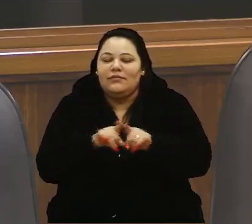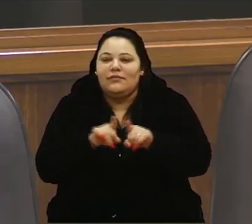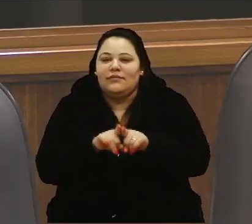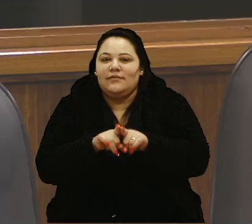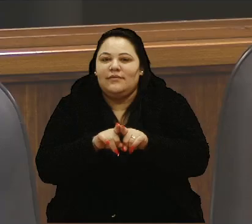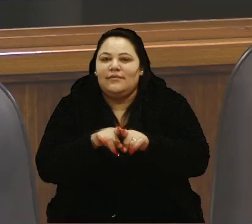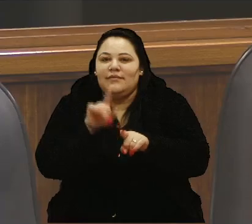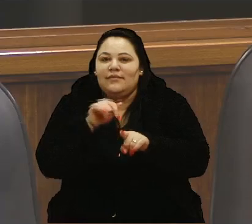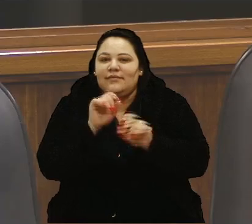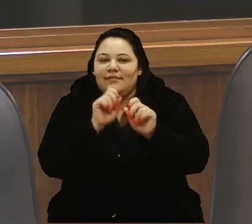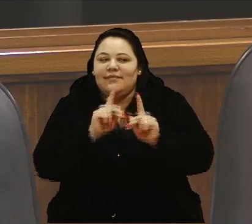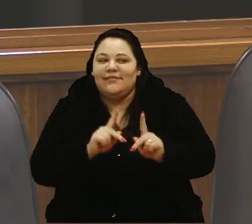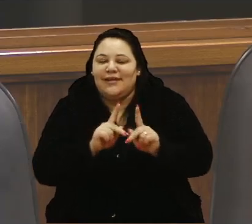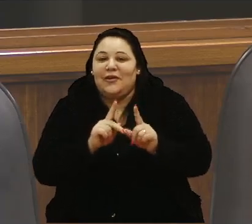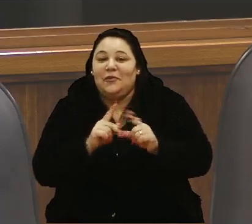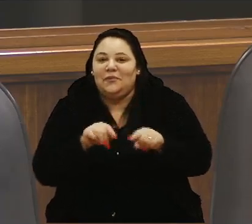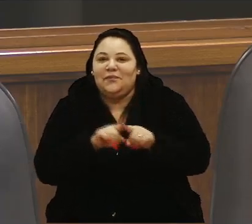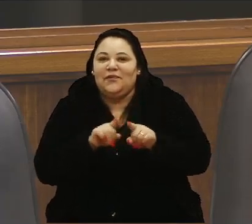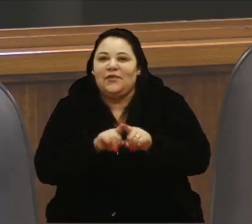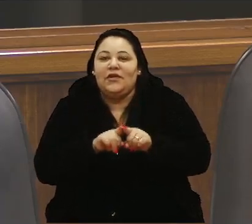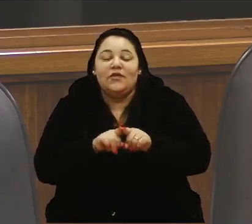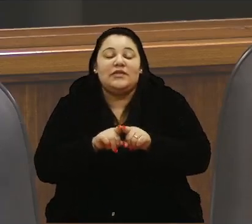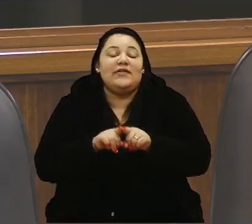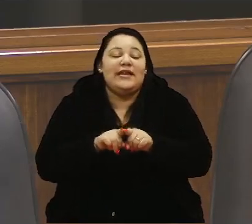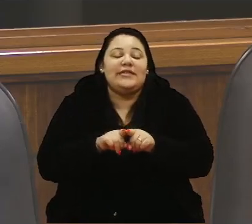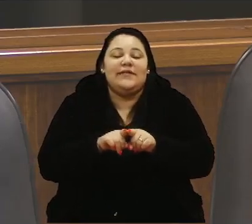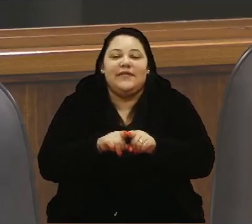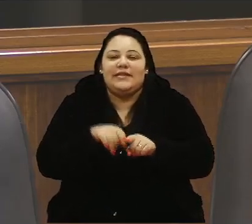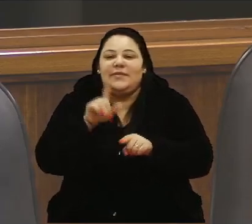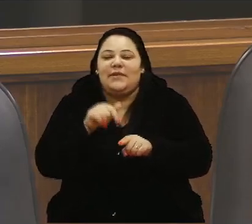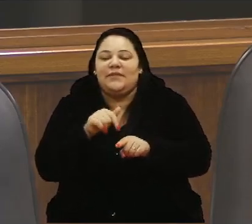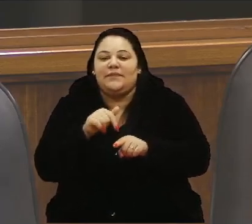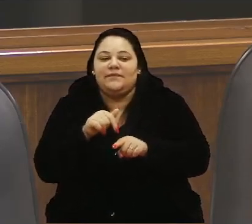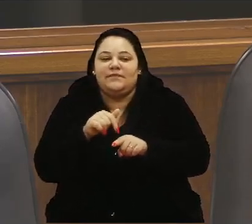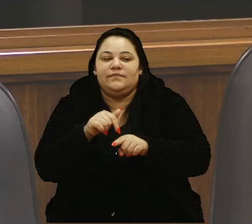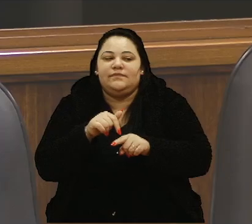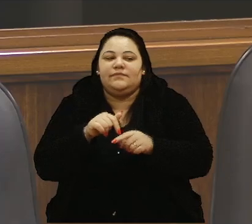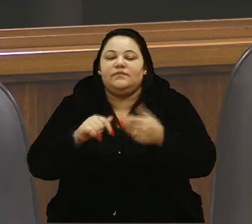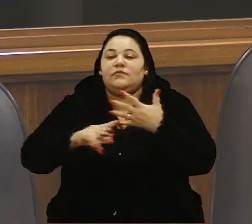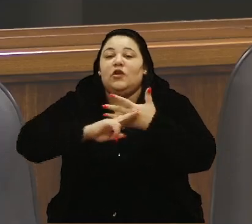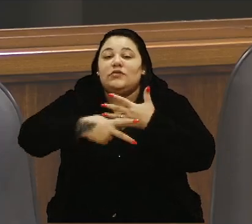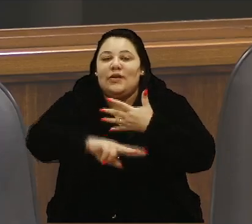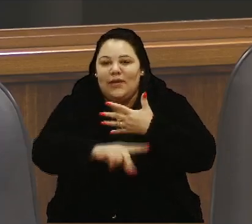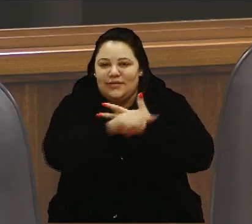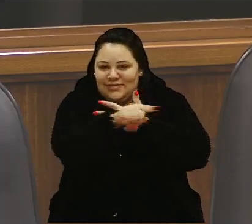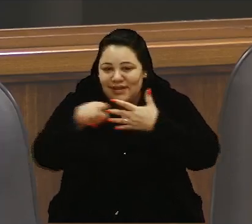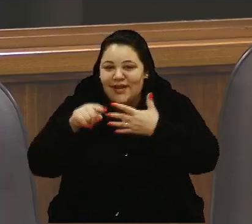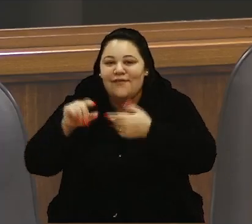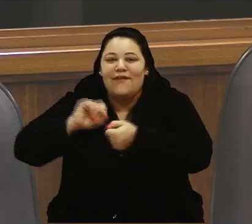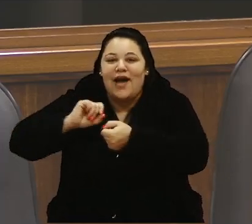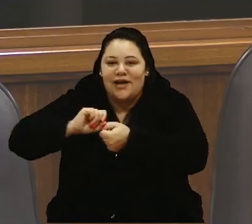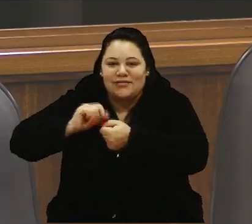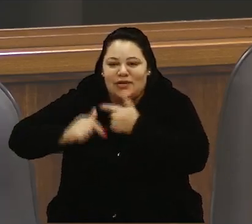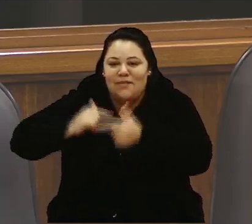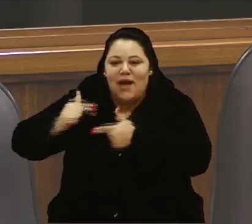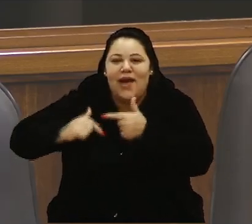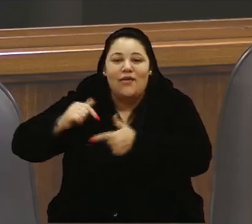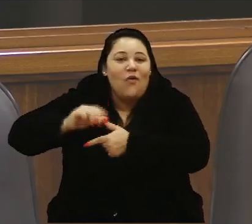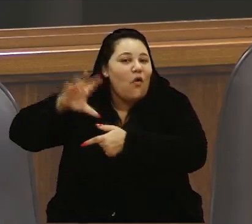quem estará fazendo aquele serviço será um servidor público. Então, ter os nossos servidores públicos